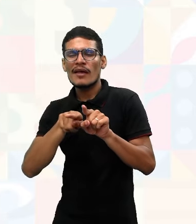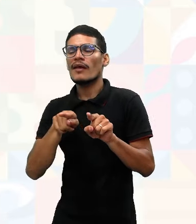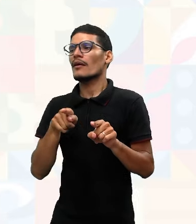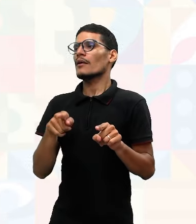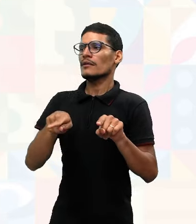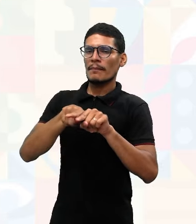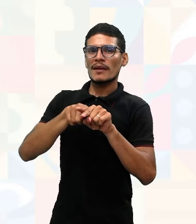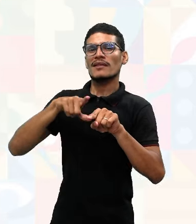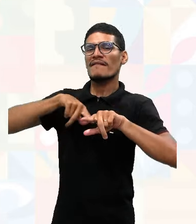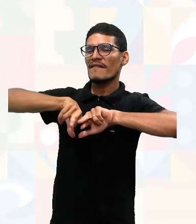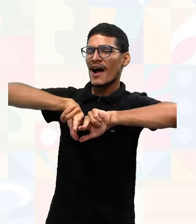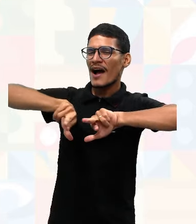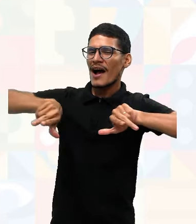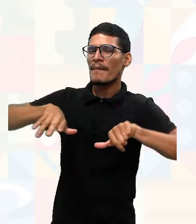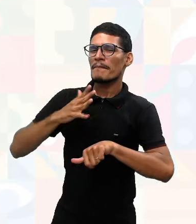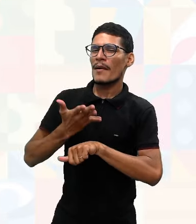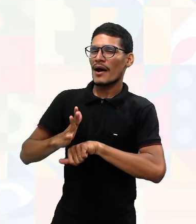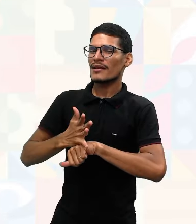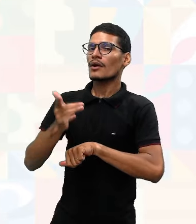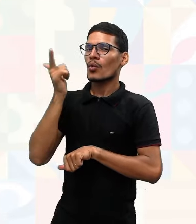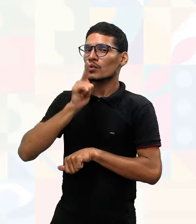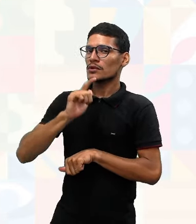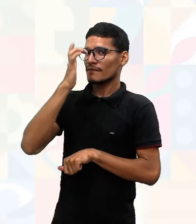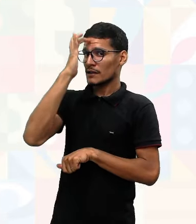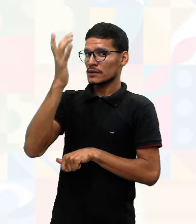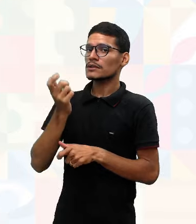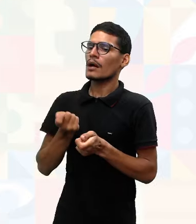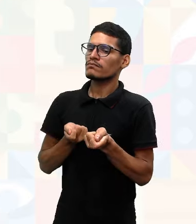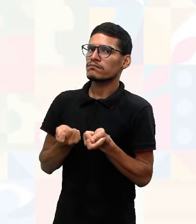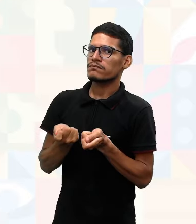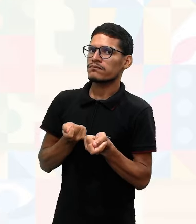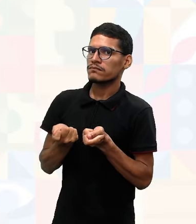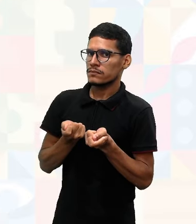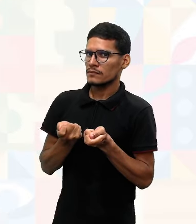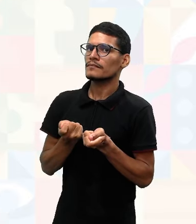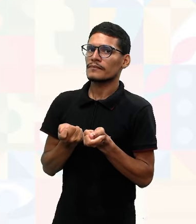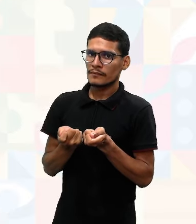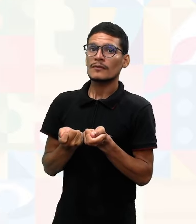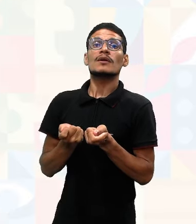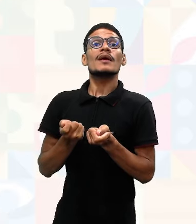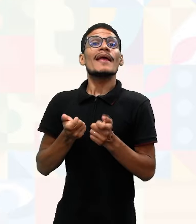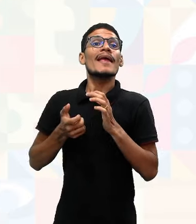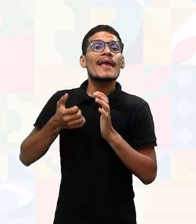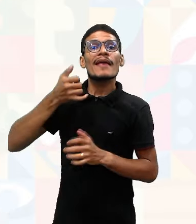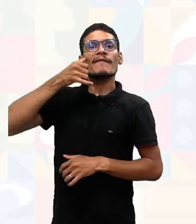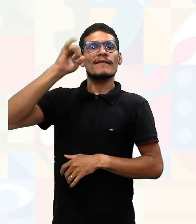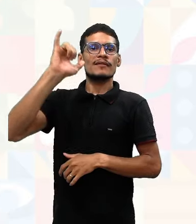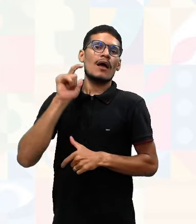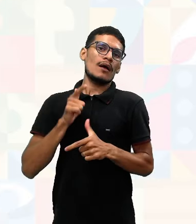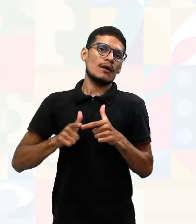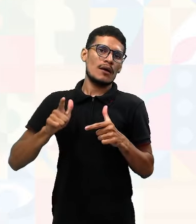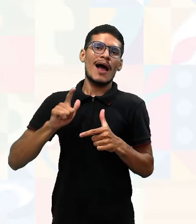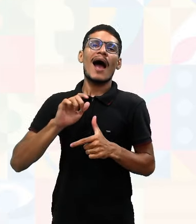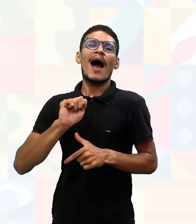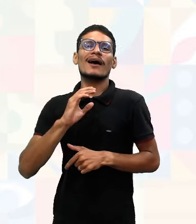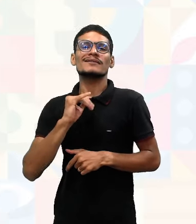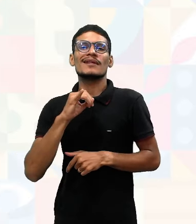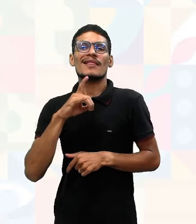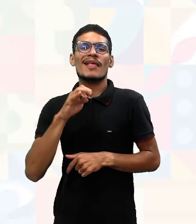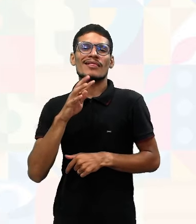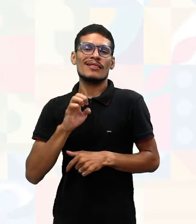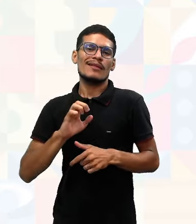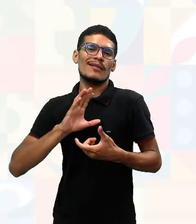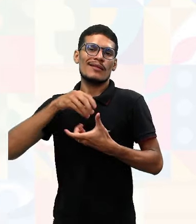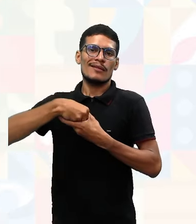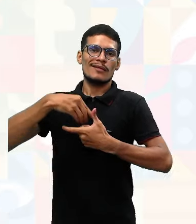a mitigação e o controle desses riscos, a fim de evitarmos a ocorrência de acidentes. E